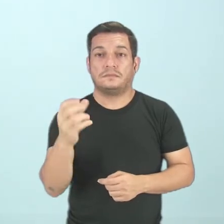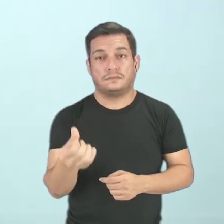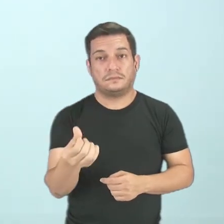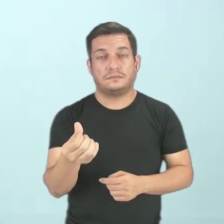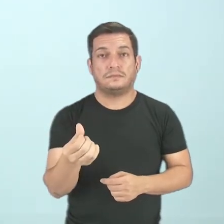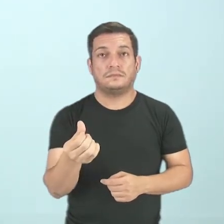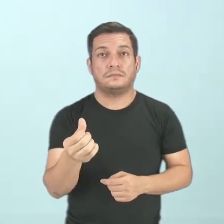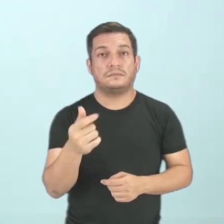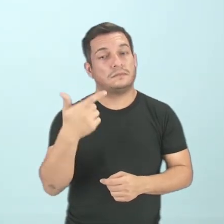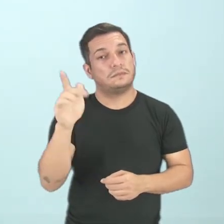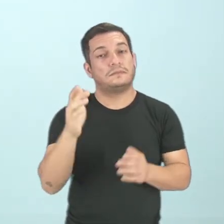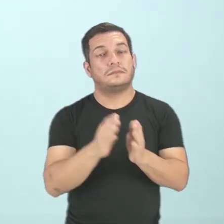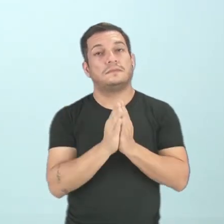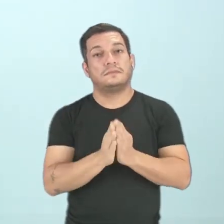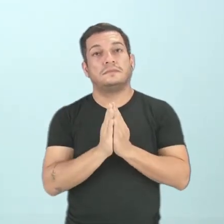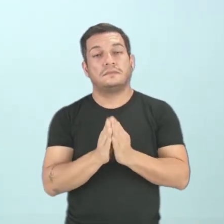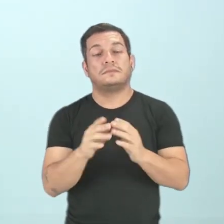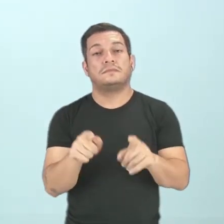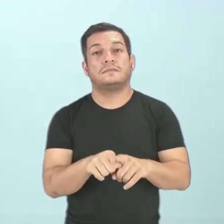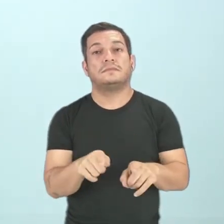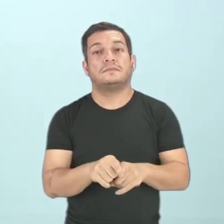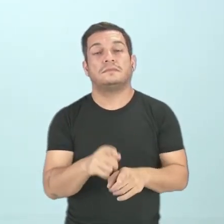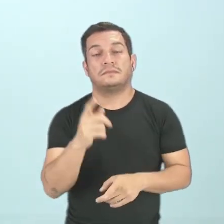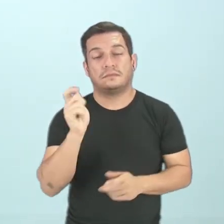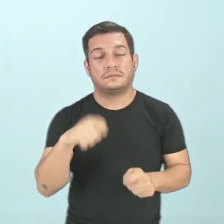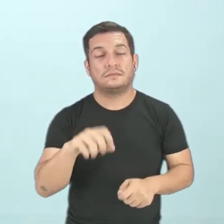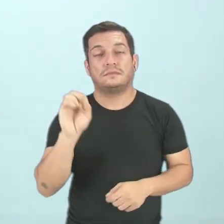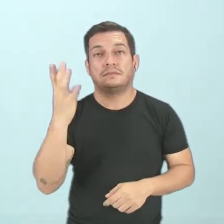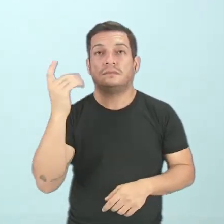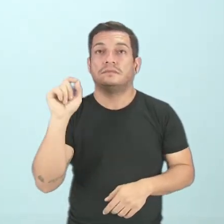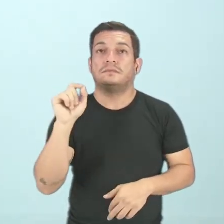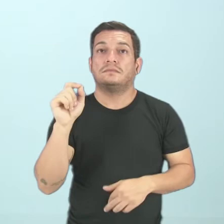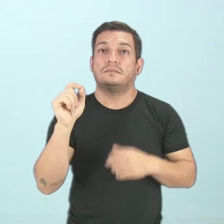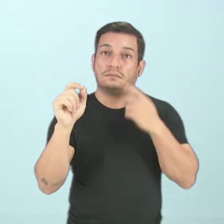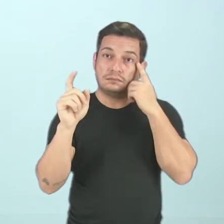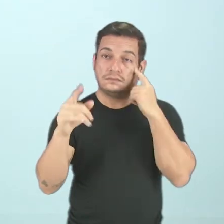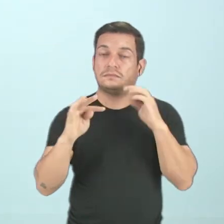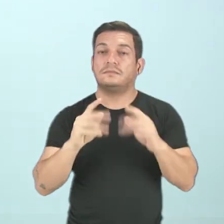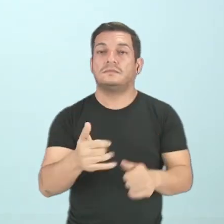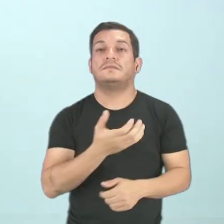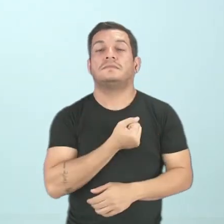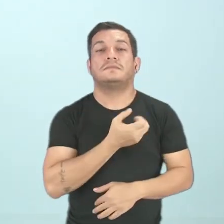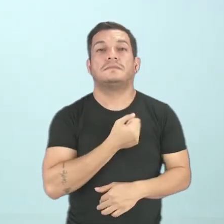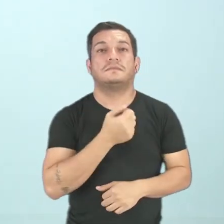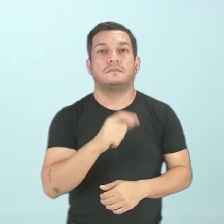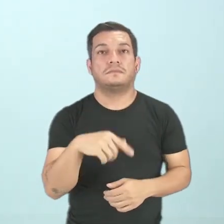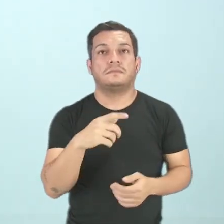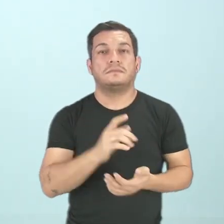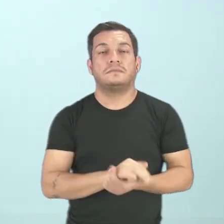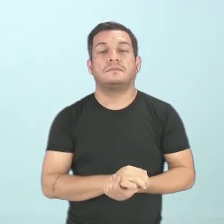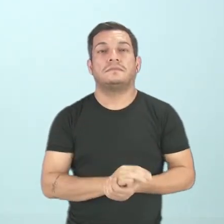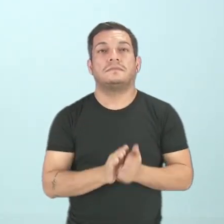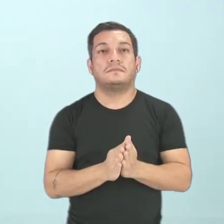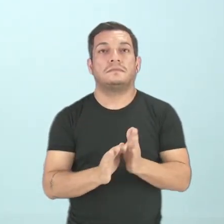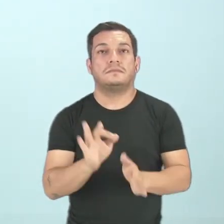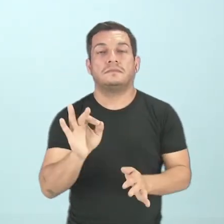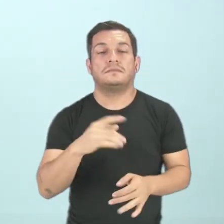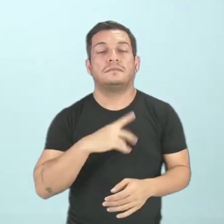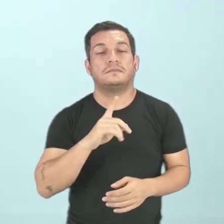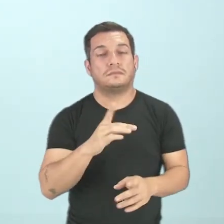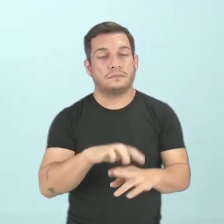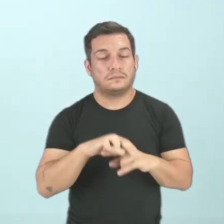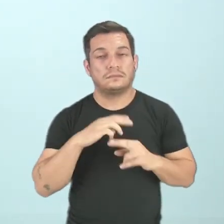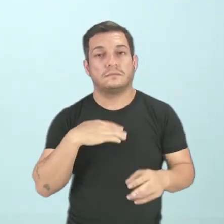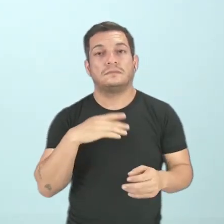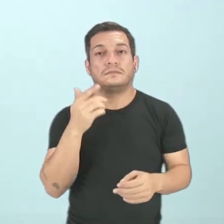6 do outro dado, do outro lançamento. E isso pode acontecer com todos os números do primeiro lançamento. Por isso chegaremos